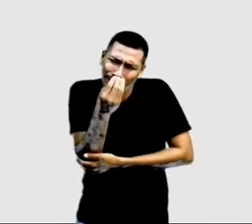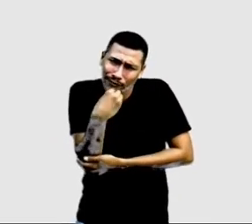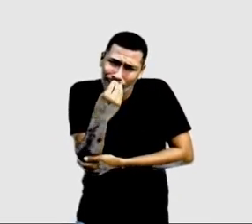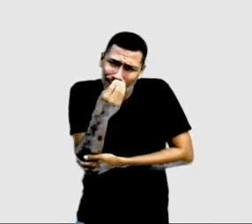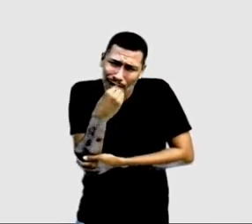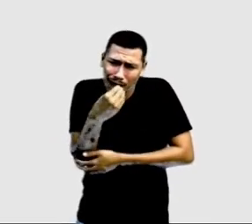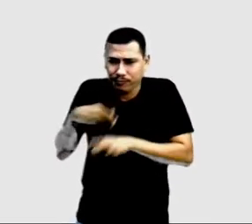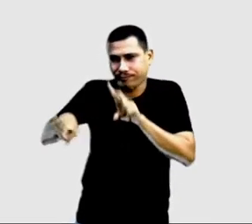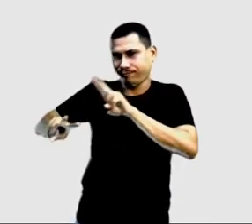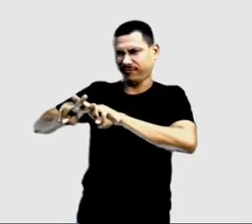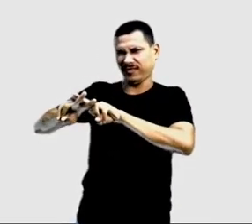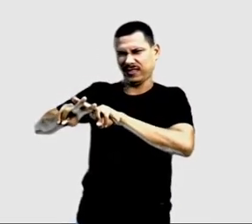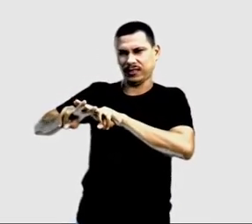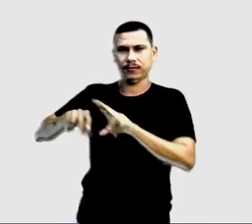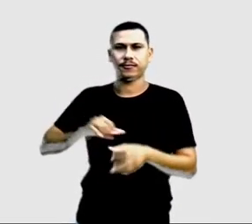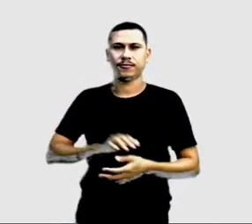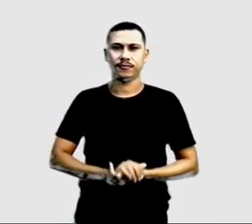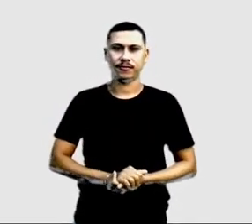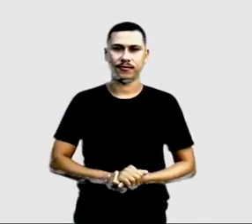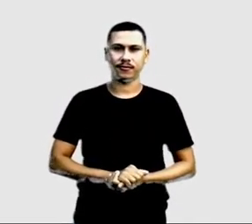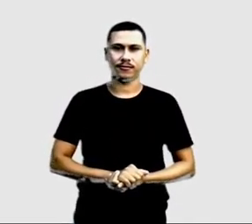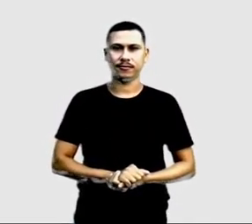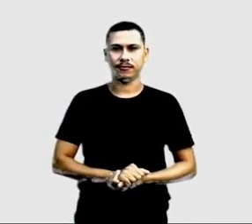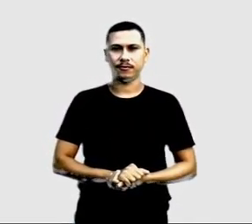e preso.